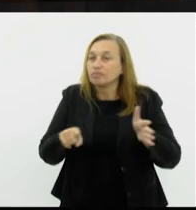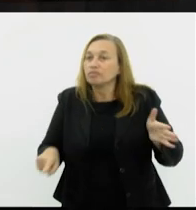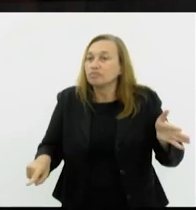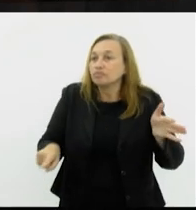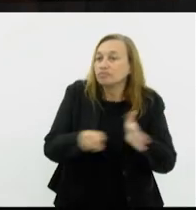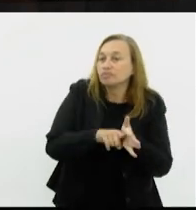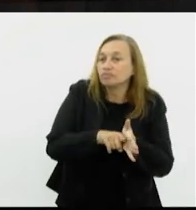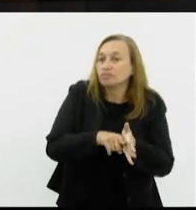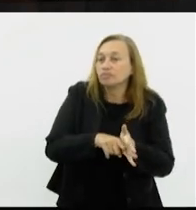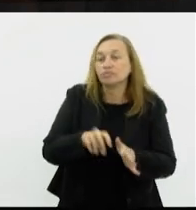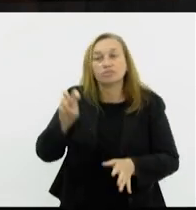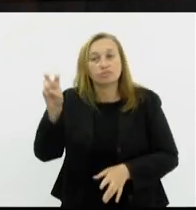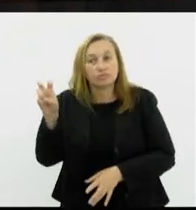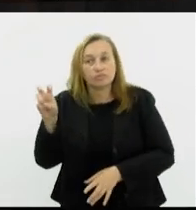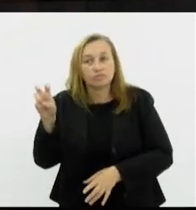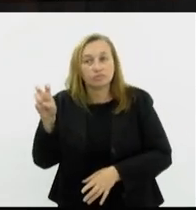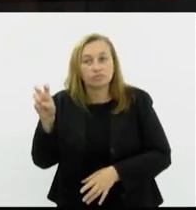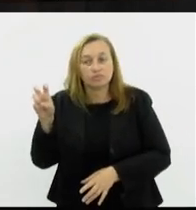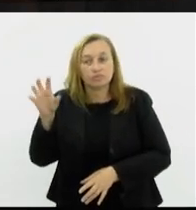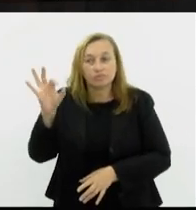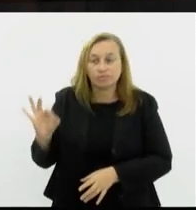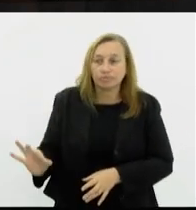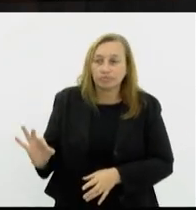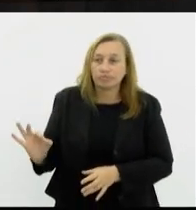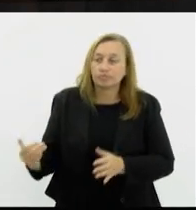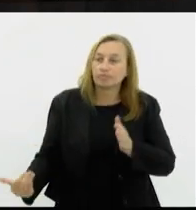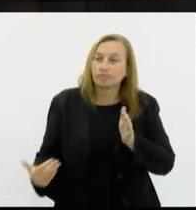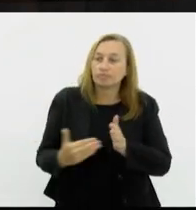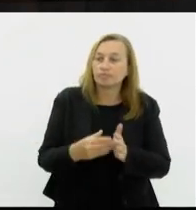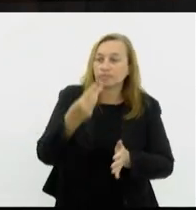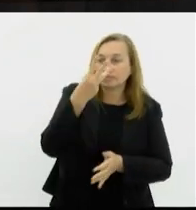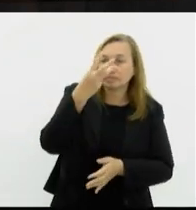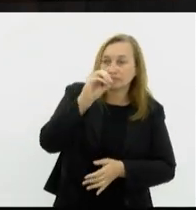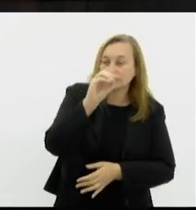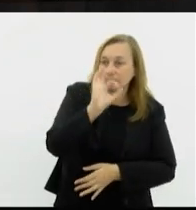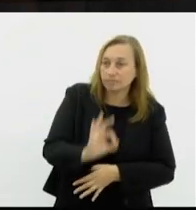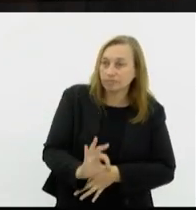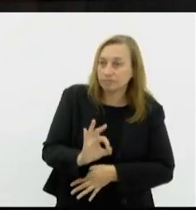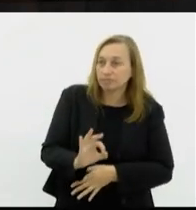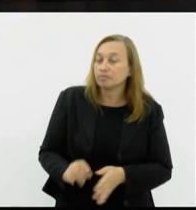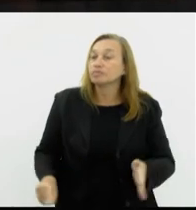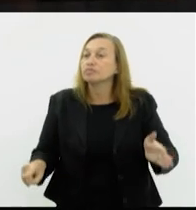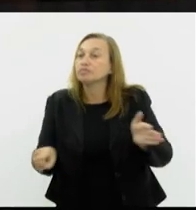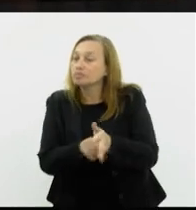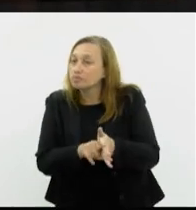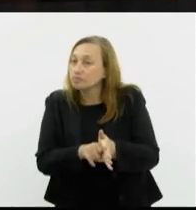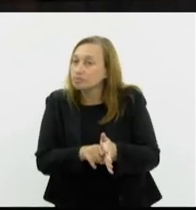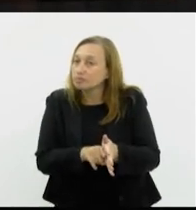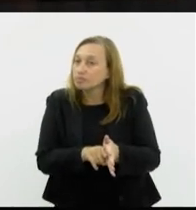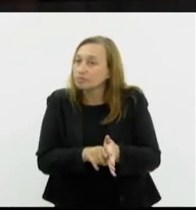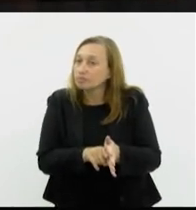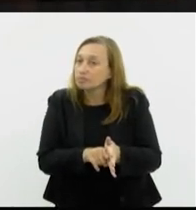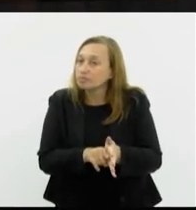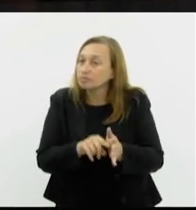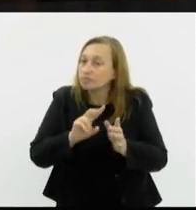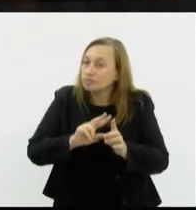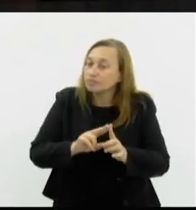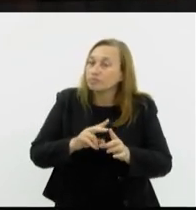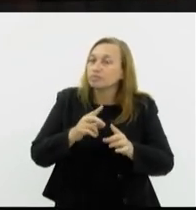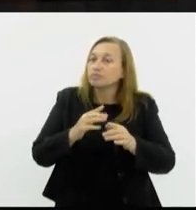que vão de 5% até 30%. Um desconto que é, inclusive,